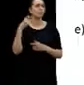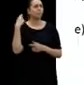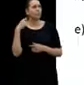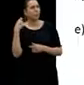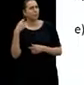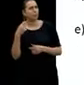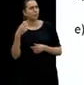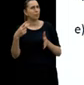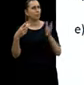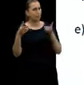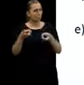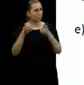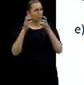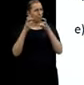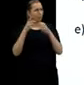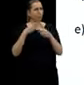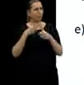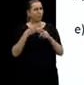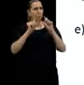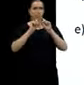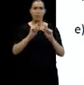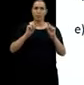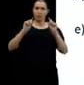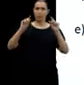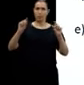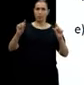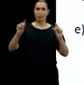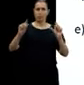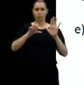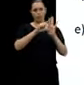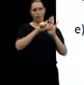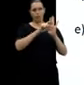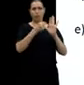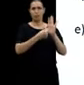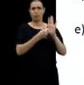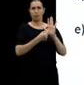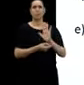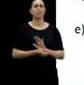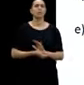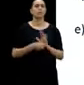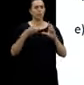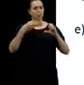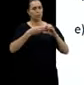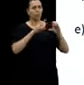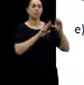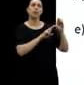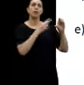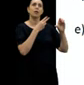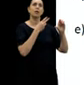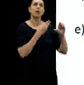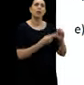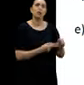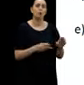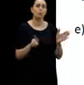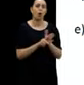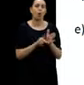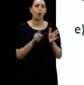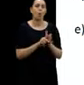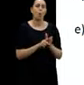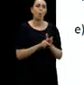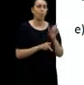se atentar logo à primeira frase do enunciado. Ali, ó, células-tronco do próprio